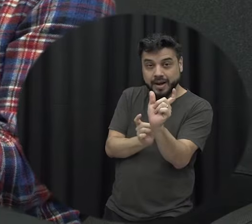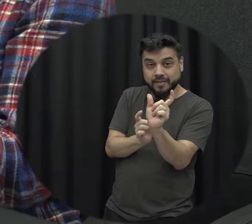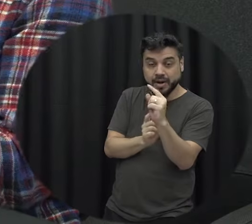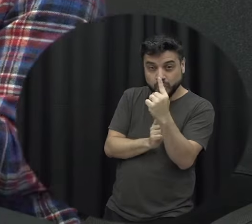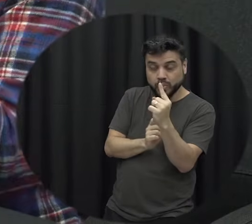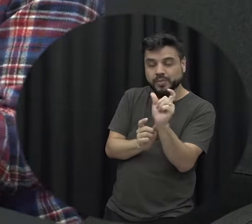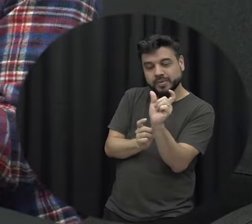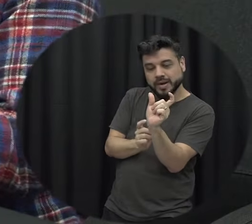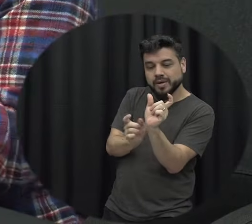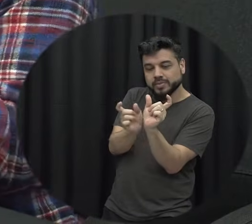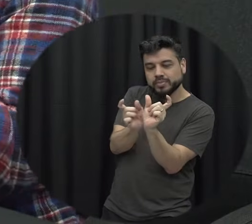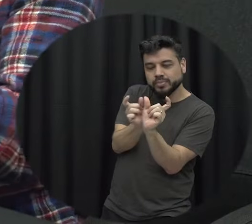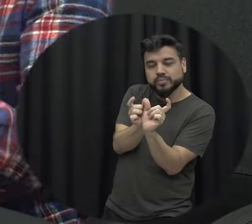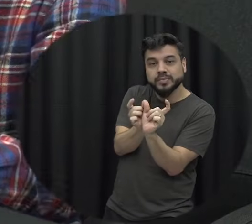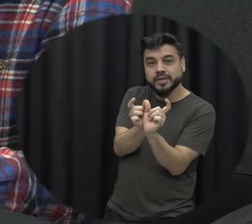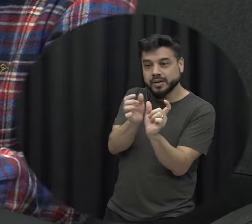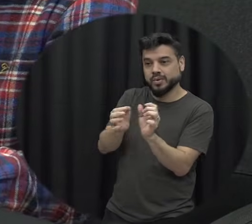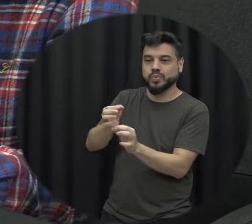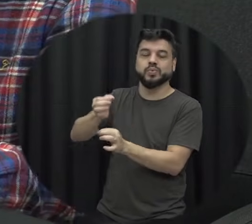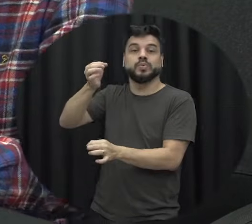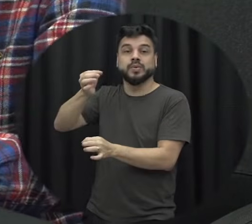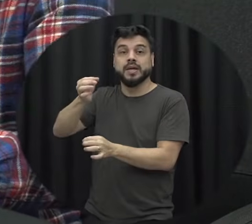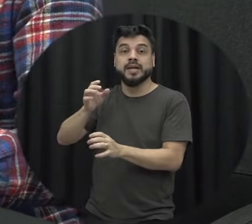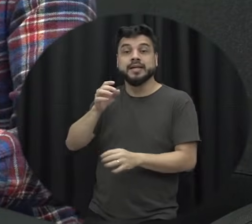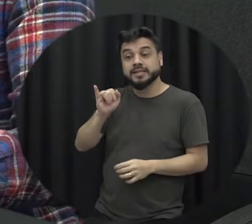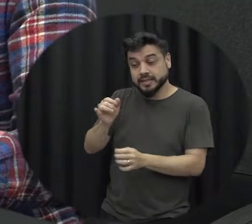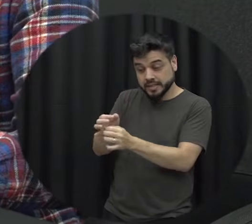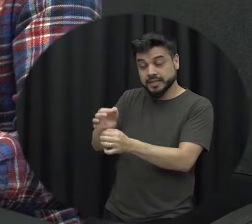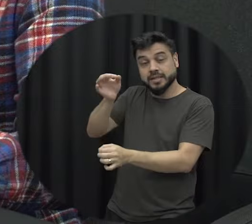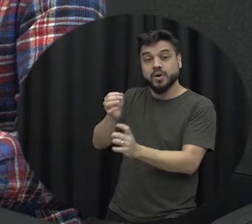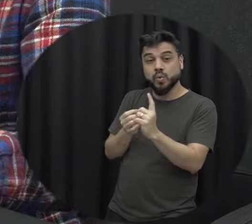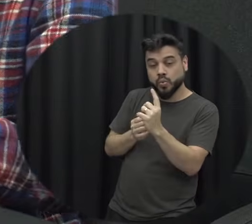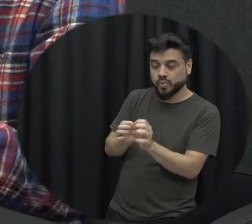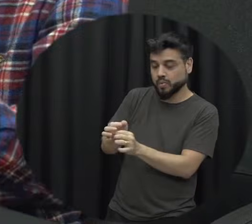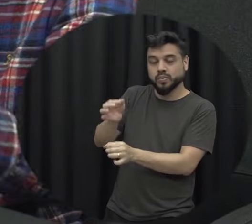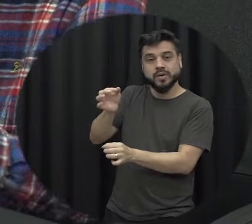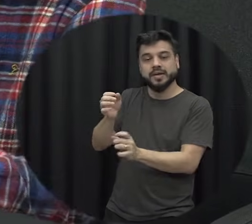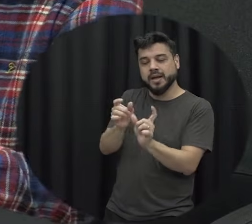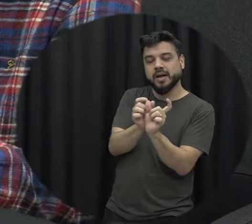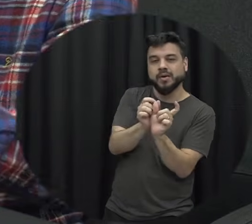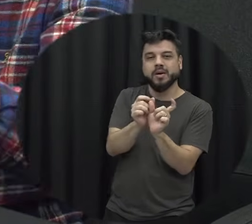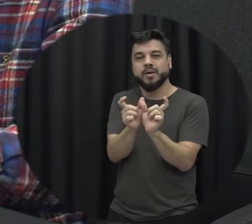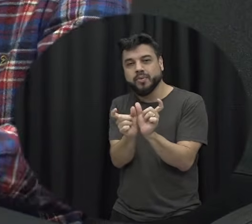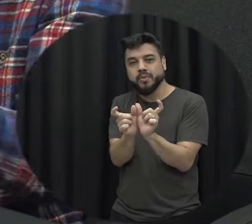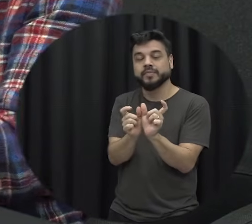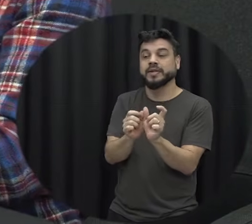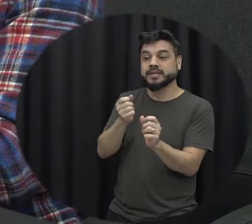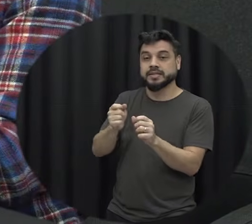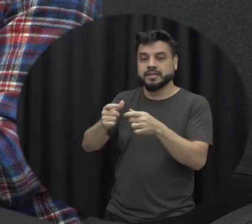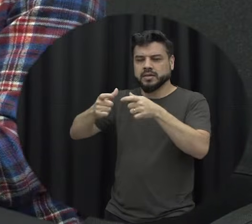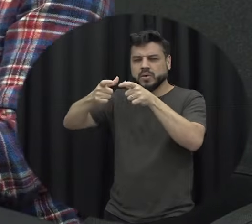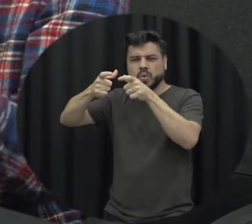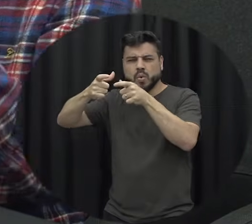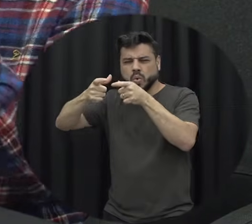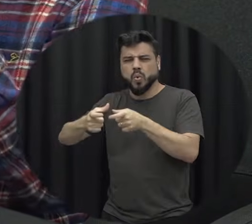modificação, né? Mas, então, se a coisa é cilíndrica, tem uma terminação a palavra. Se o objeto é quadrado, tem